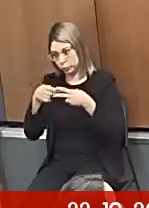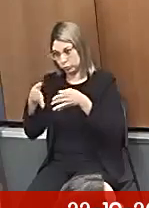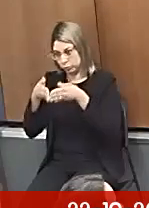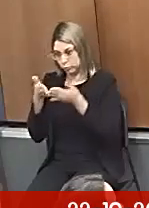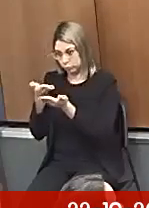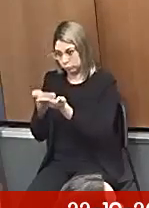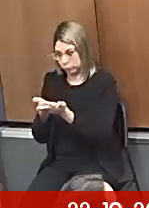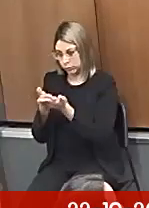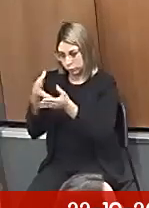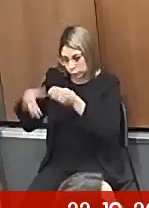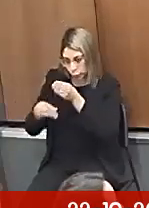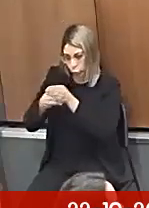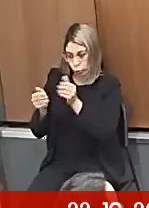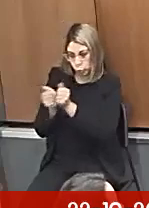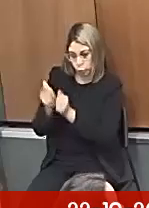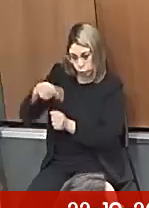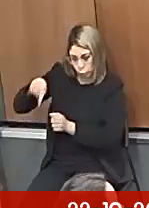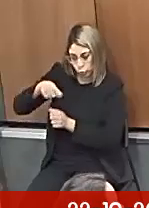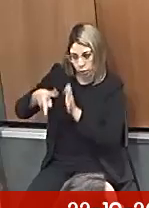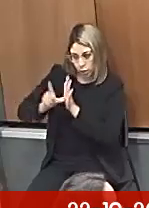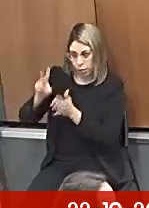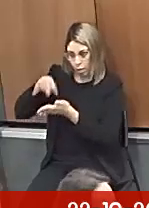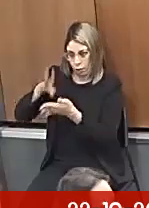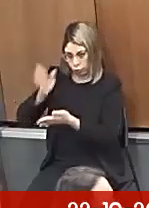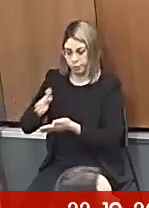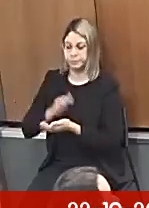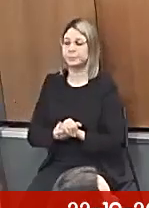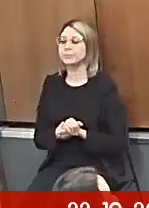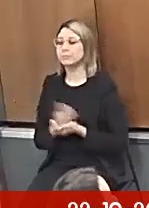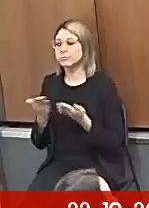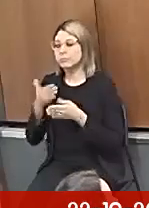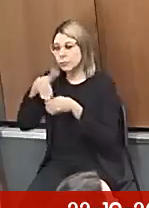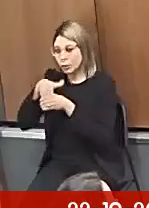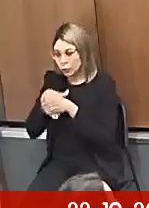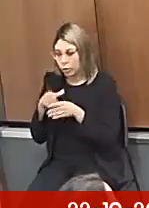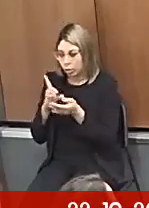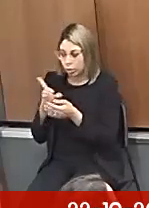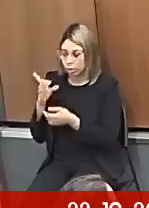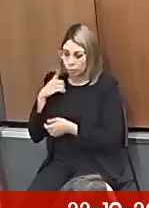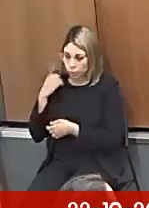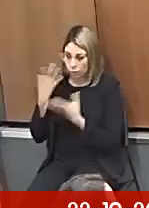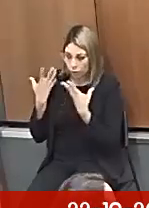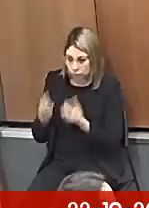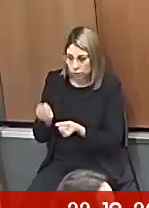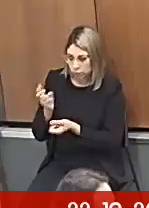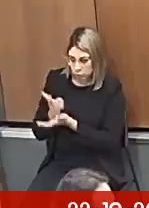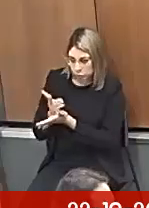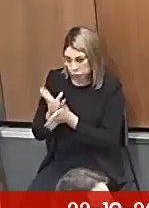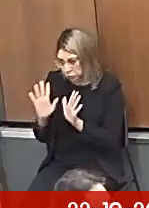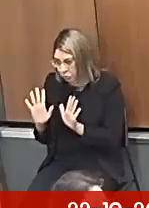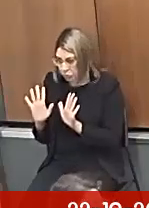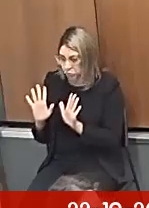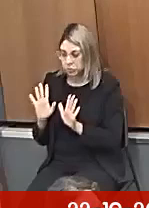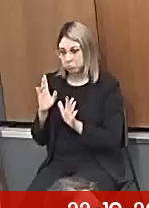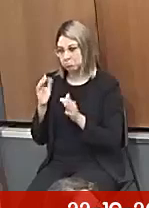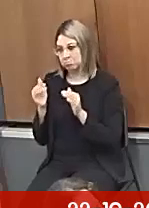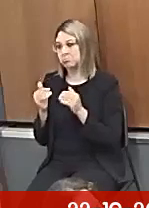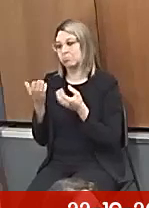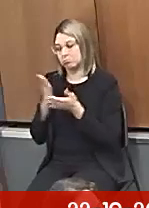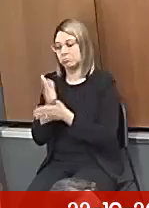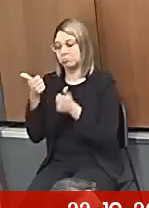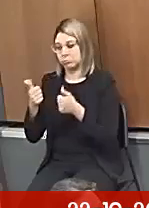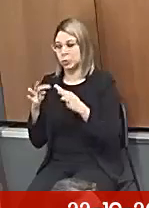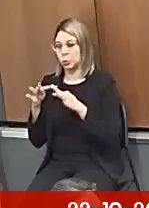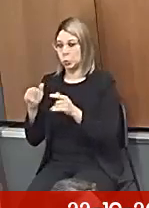incluir aos demais que Vossa Excelência fez a leitura. Ok. Em votação, os deputados que aprovam permaneçam como estão,